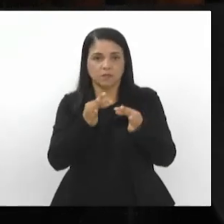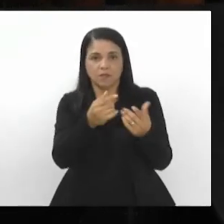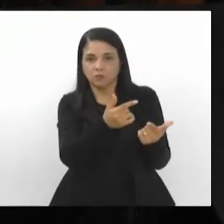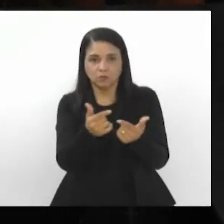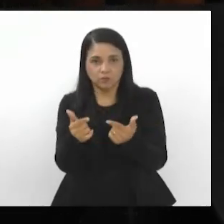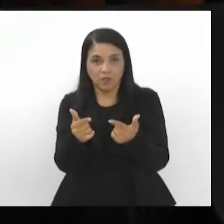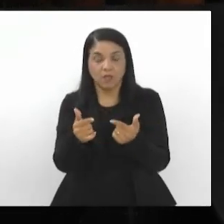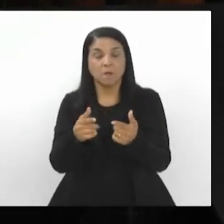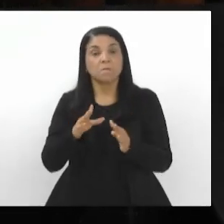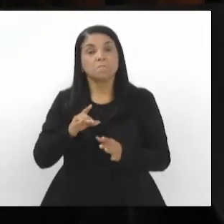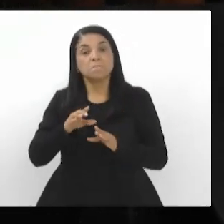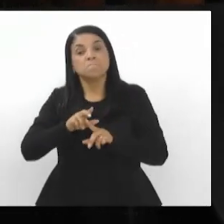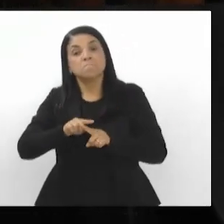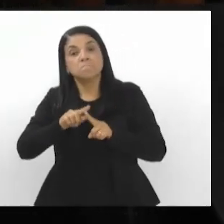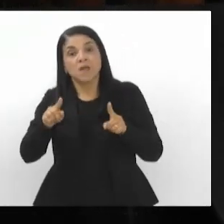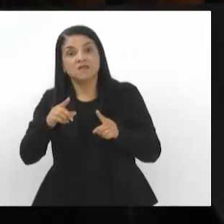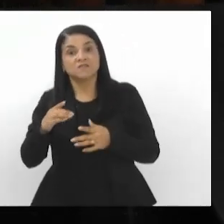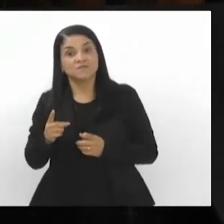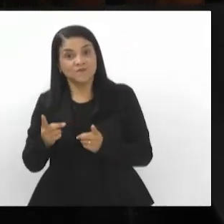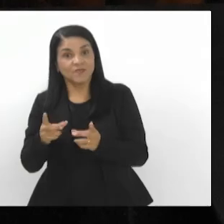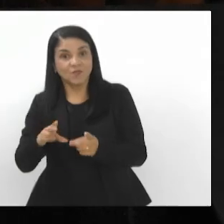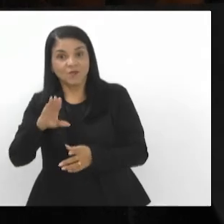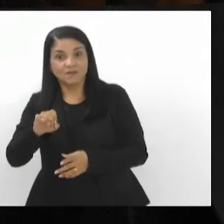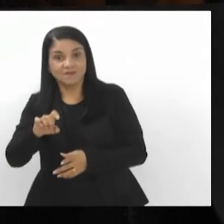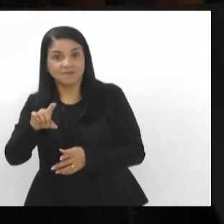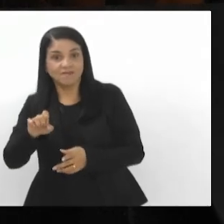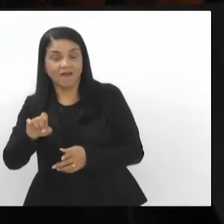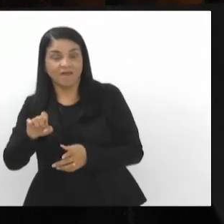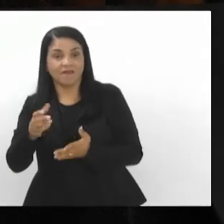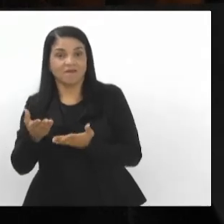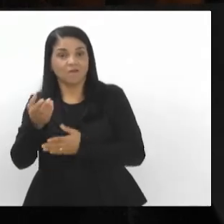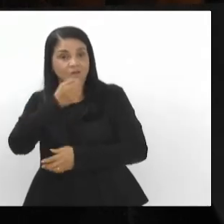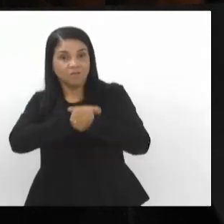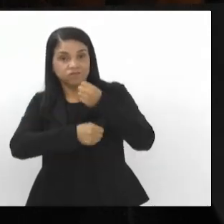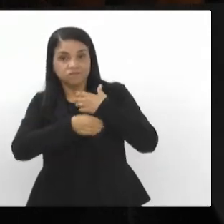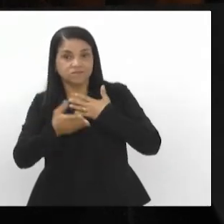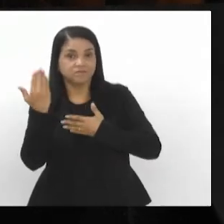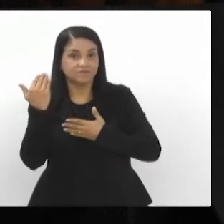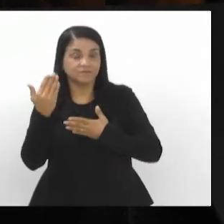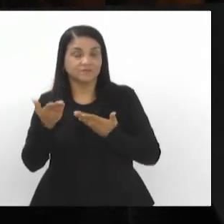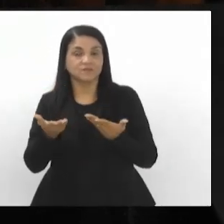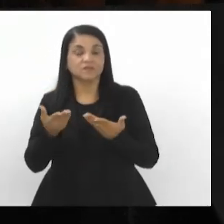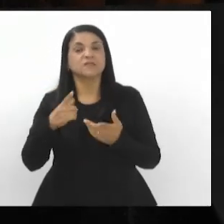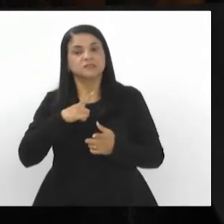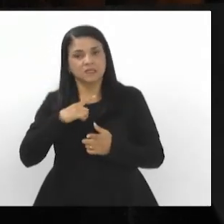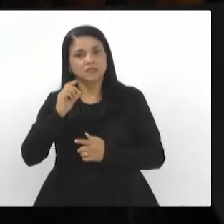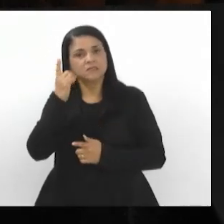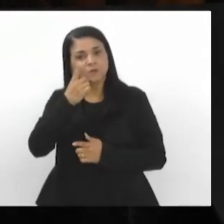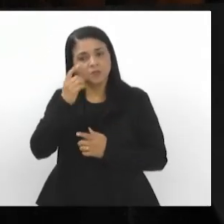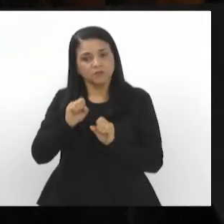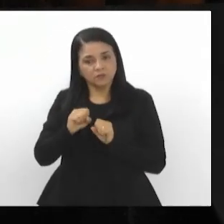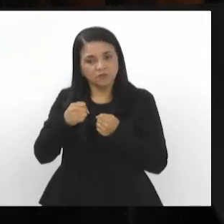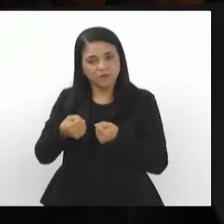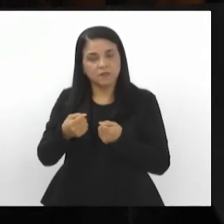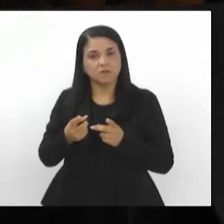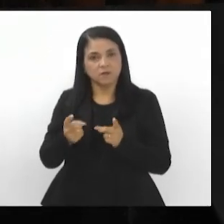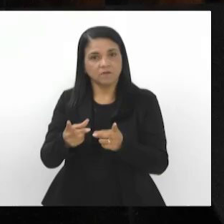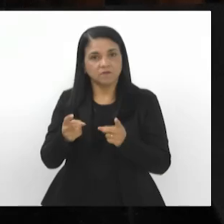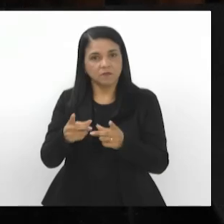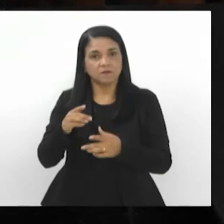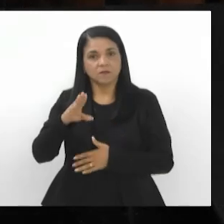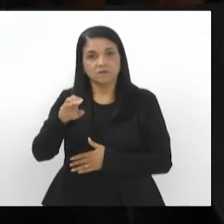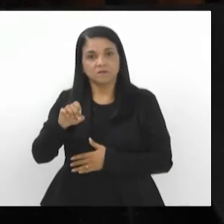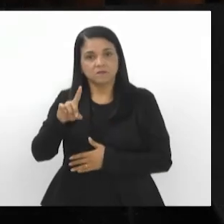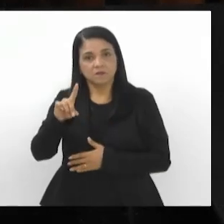privatizado a SEDAI, e vimos várias pessoas aqui, deputados e deputadas, defendendo a privatização da SEDAI, e a